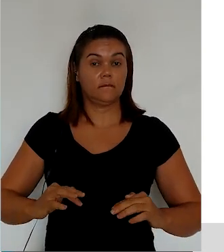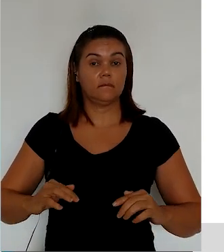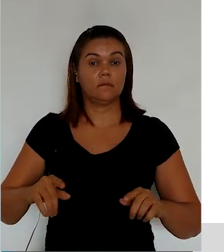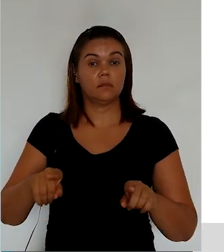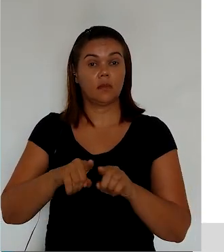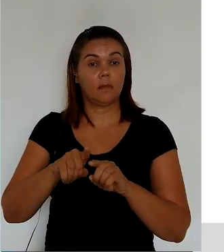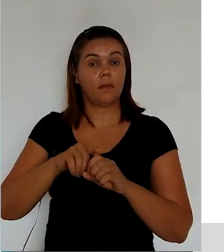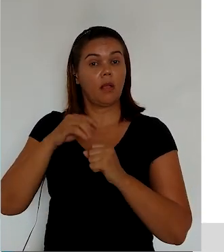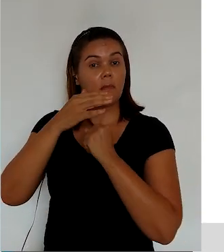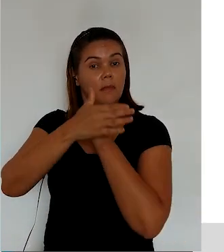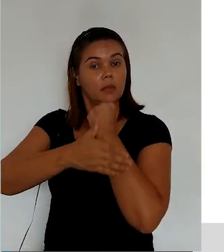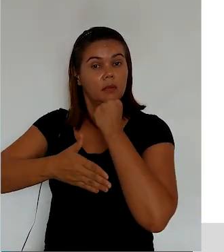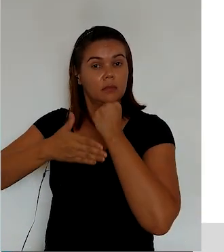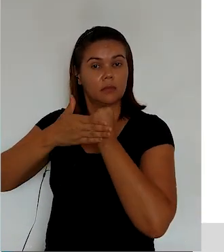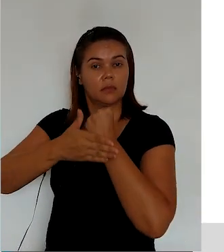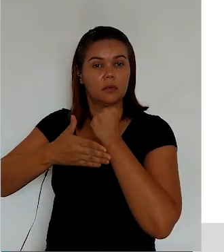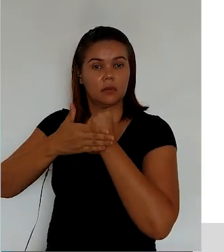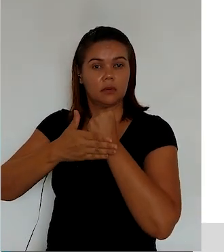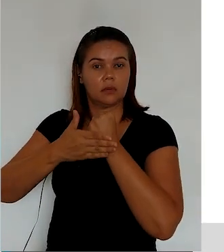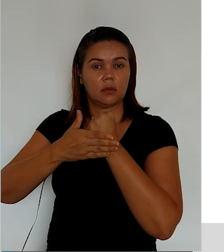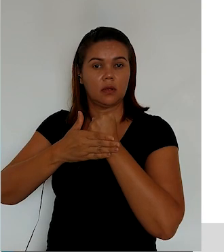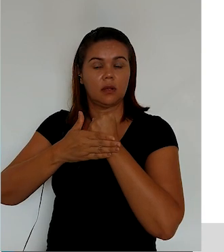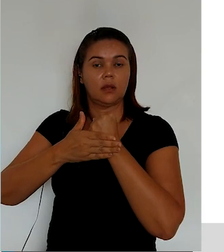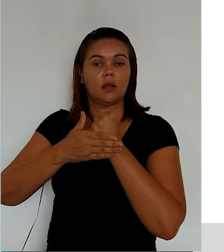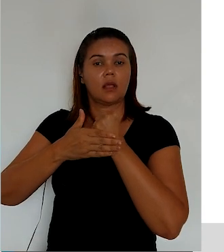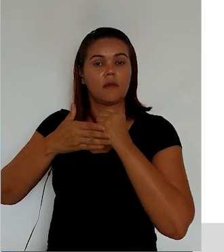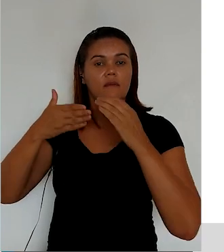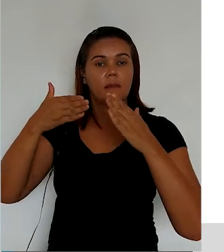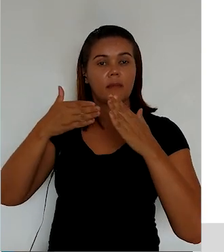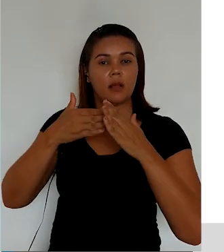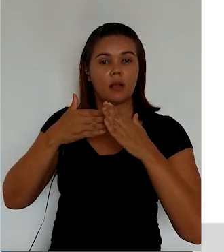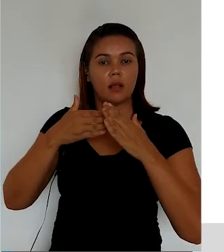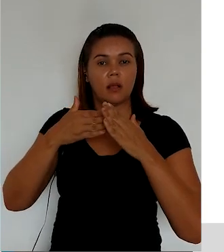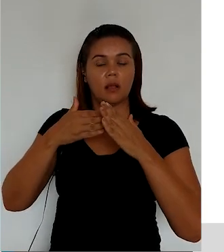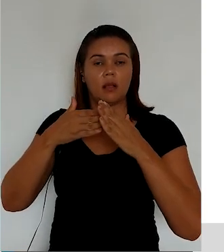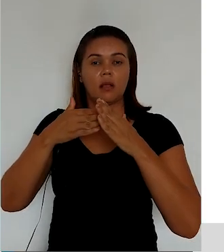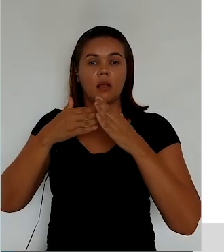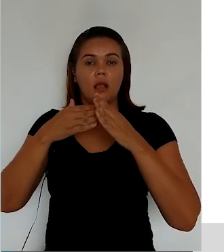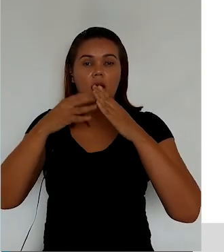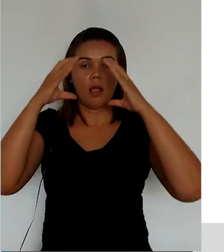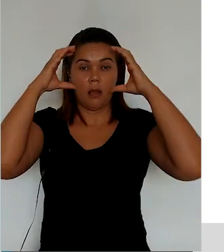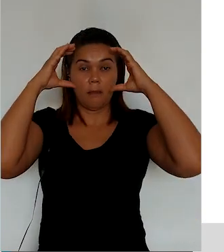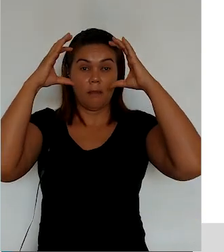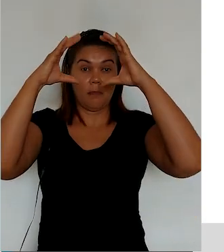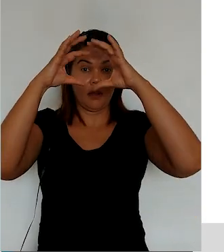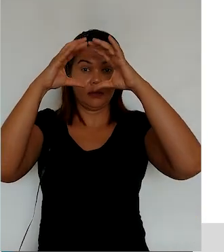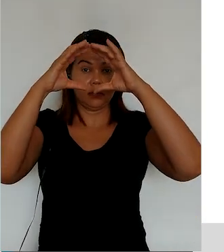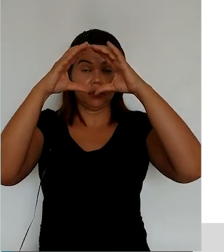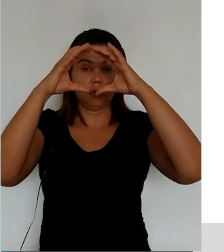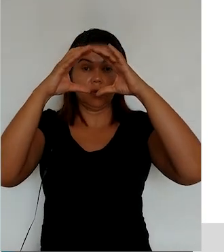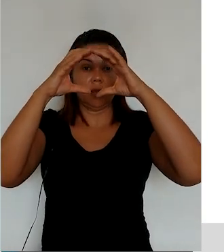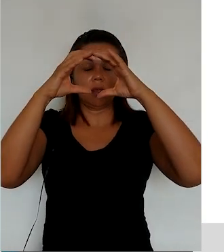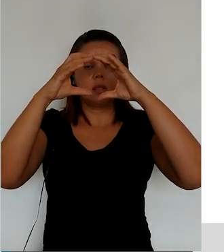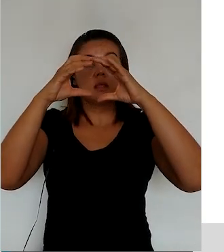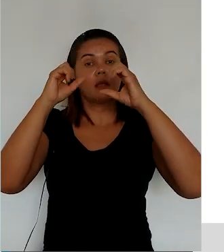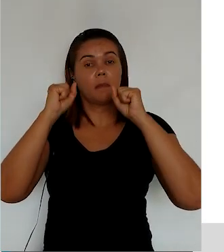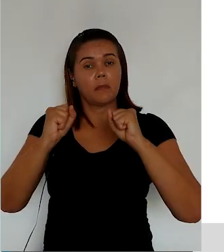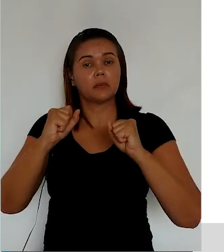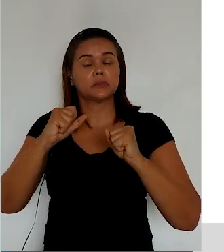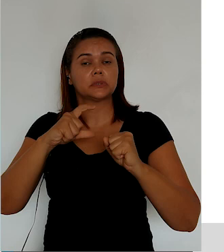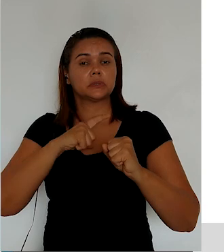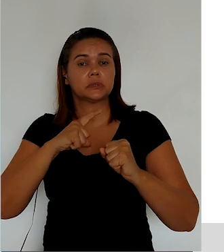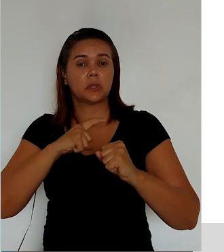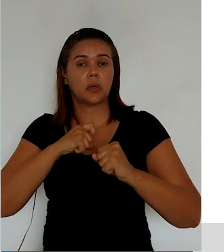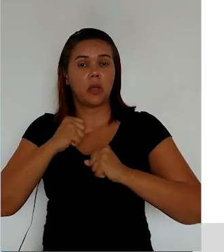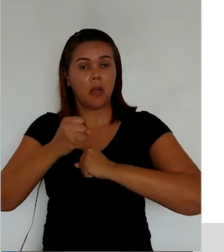neurônios. Formam a barreira hematoencefálica e podem ser do